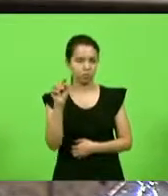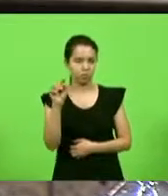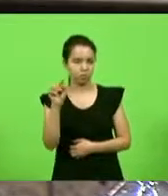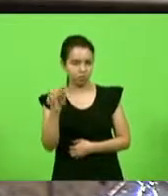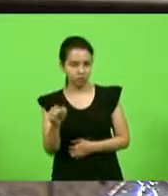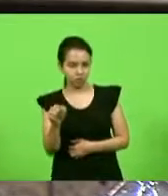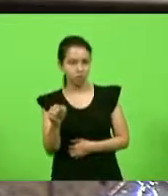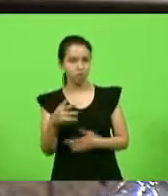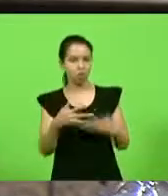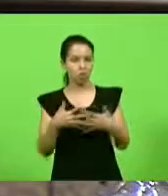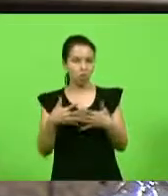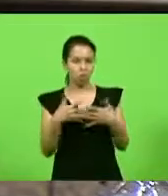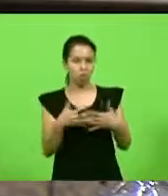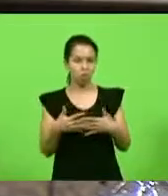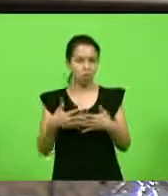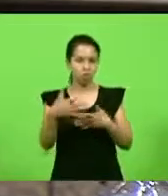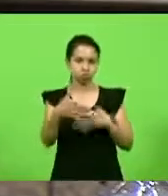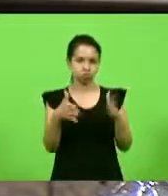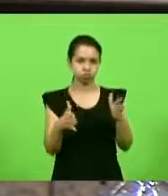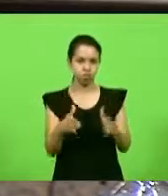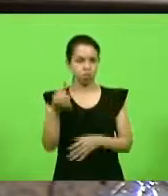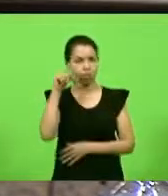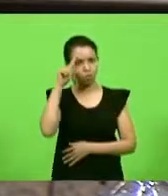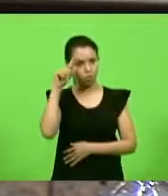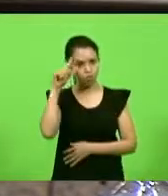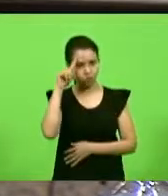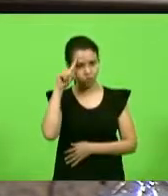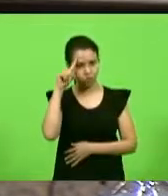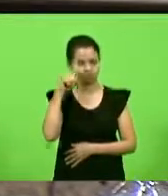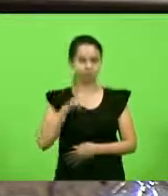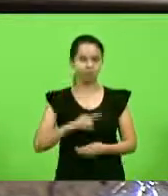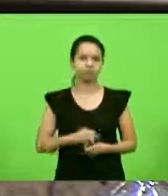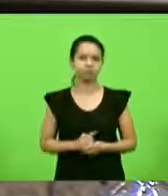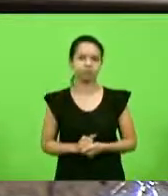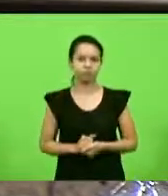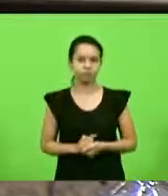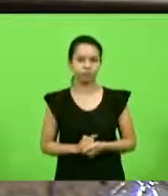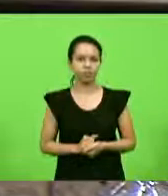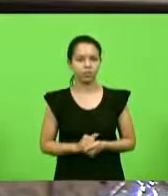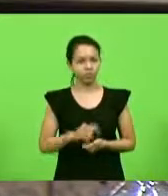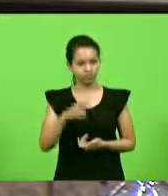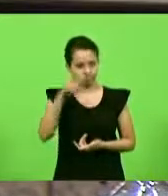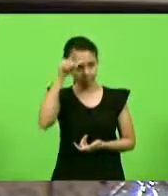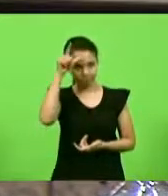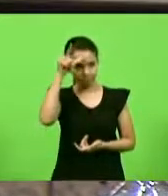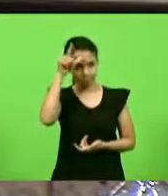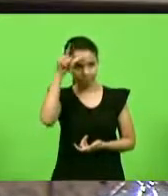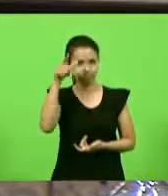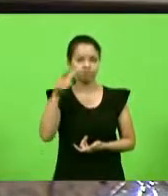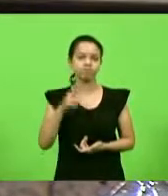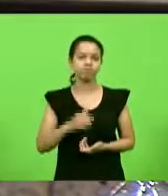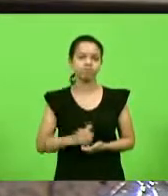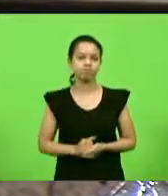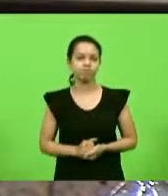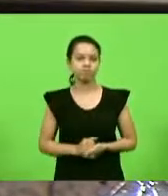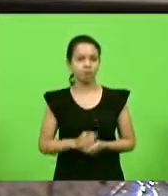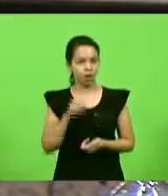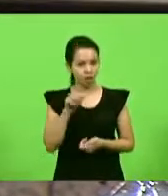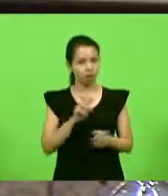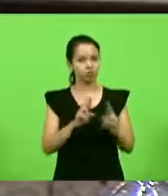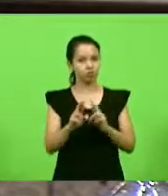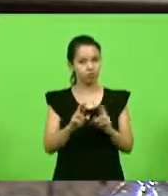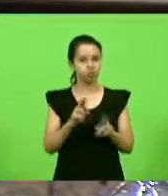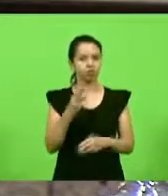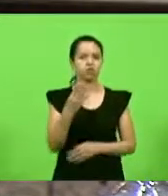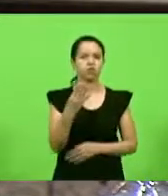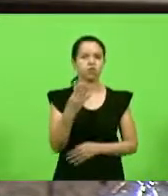4 mil contêineres por dia, Sargento Lima. deputado Sargento Lima, na 470. É muita